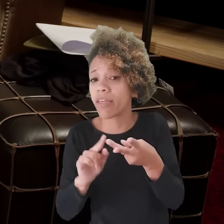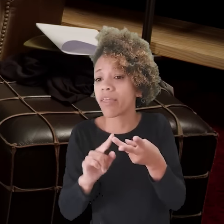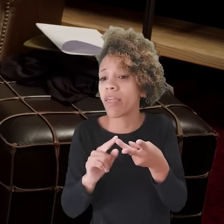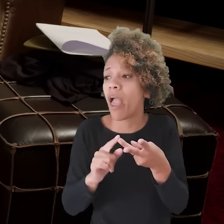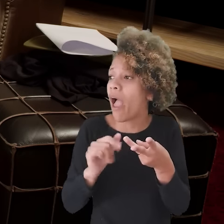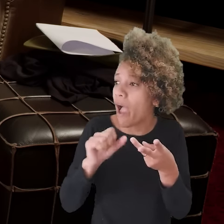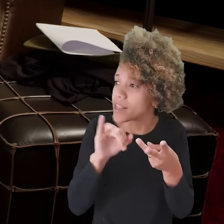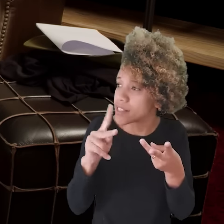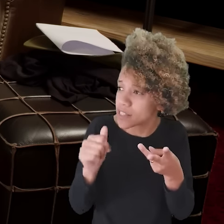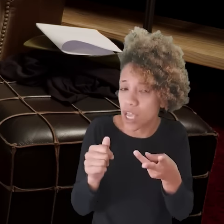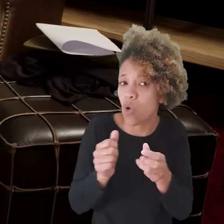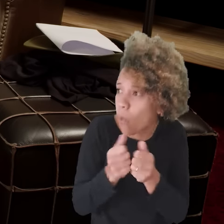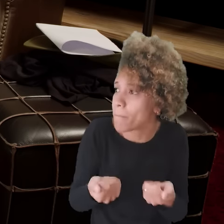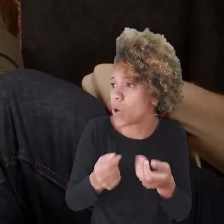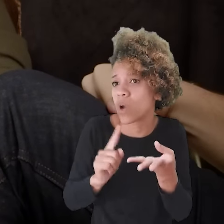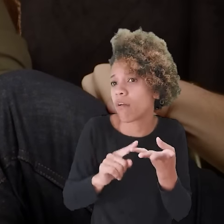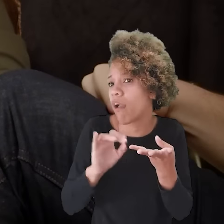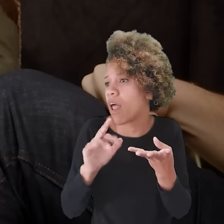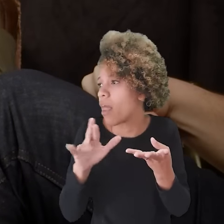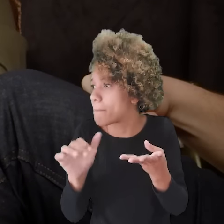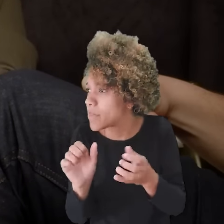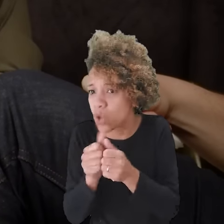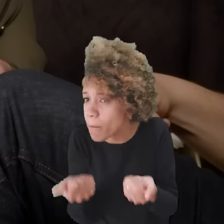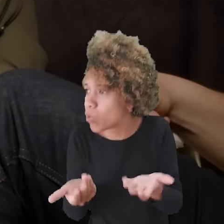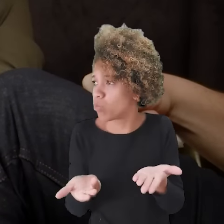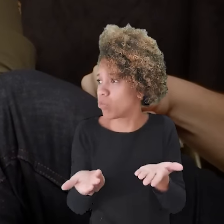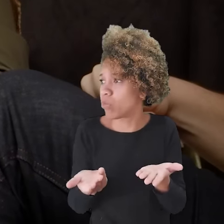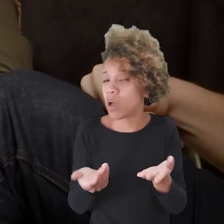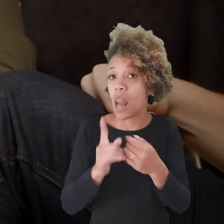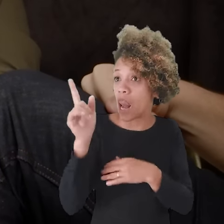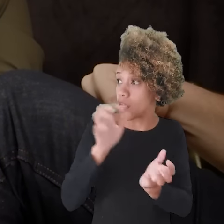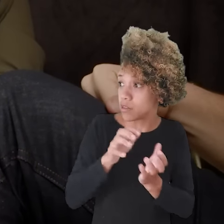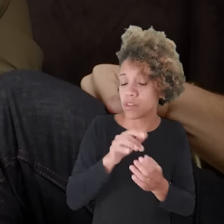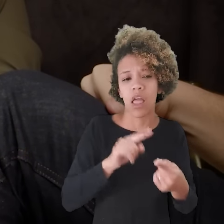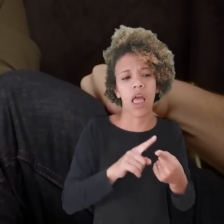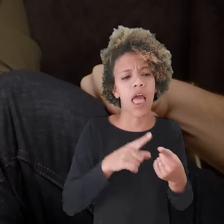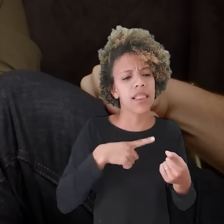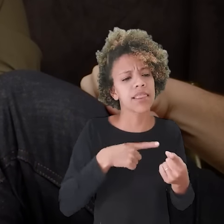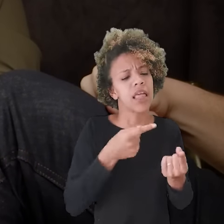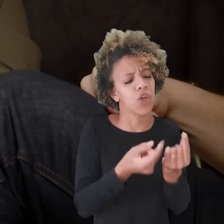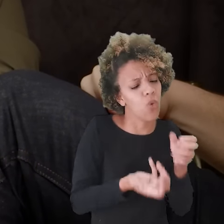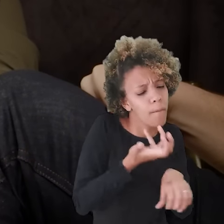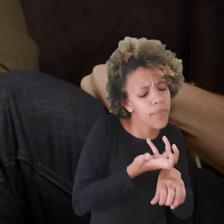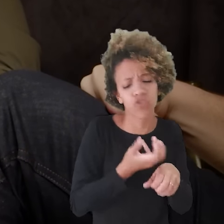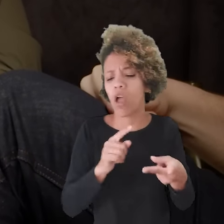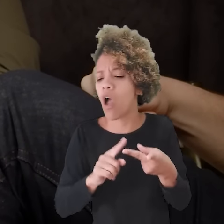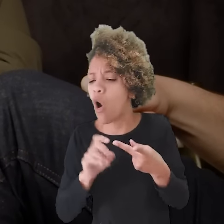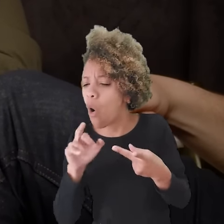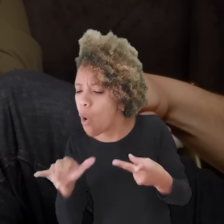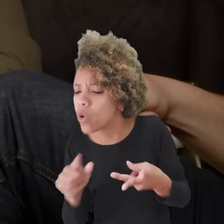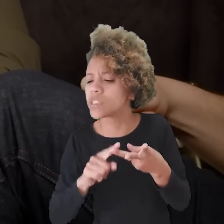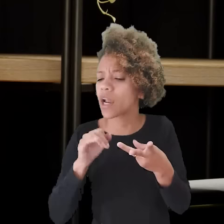asinha com pão acabou normalmente é isso o calabresa com pão um Recife tu vai tem é macaxeira escondidinho de charque